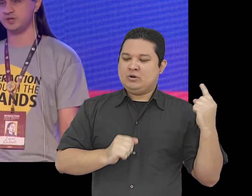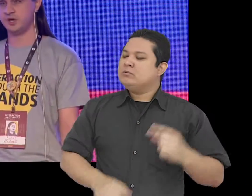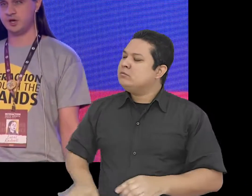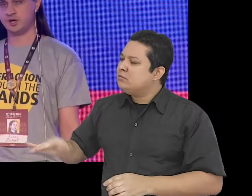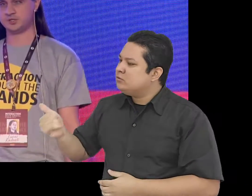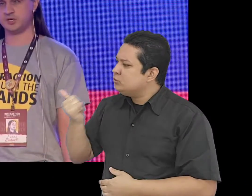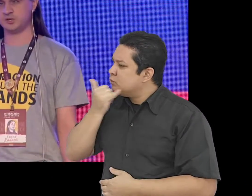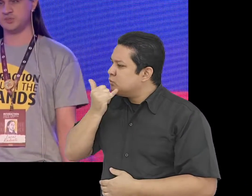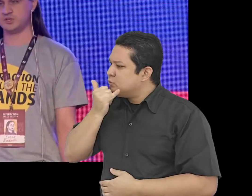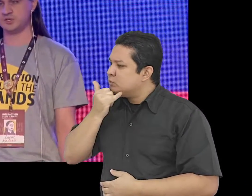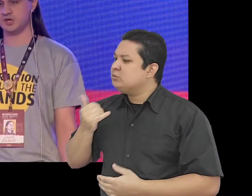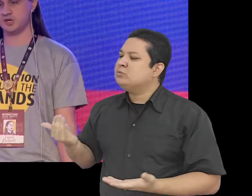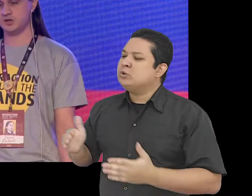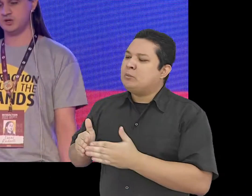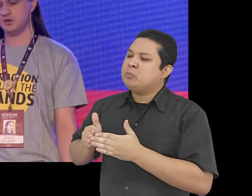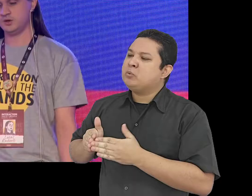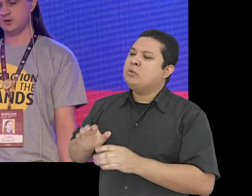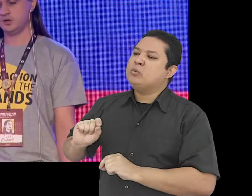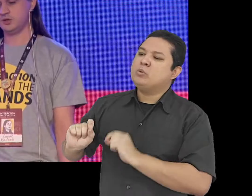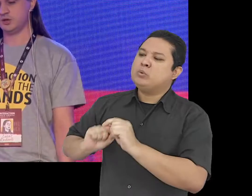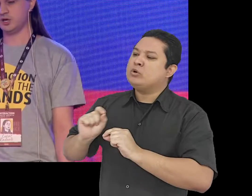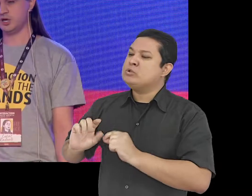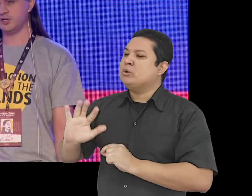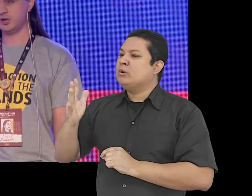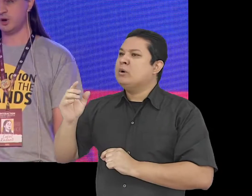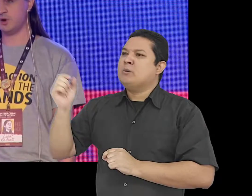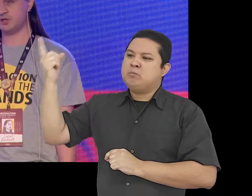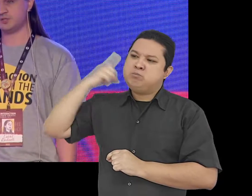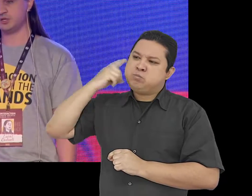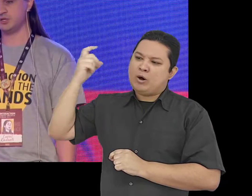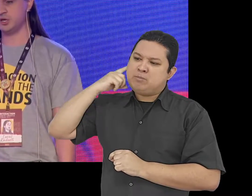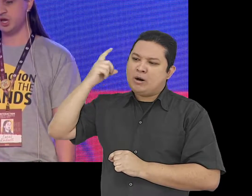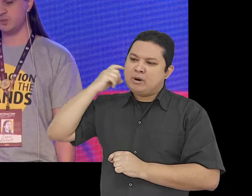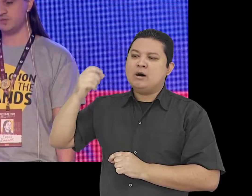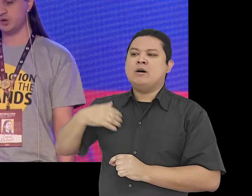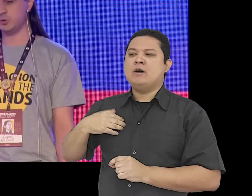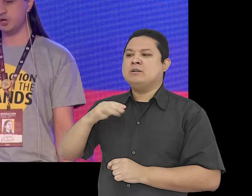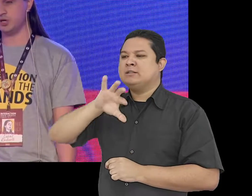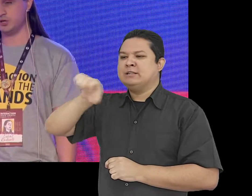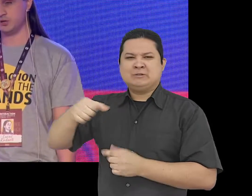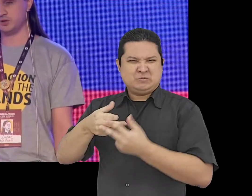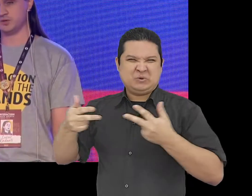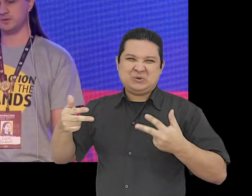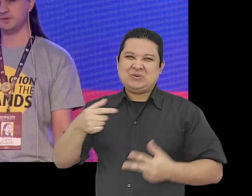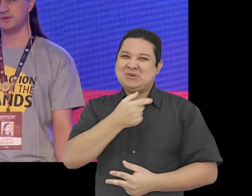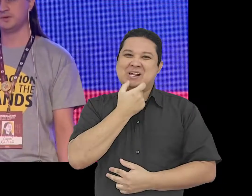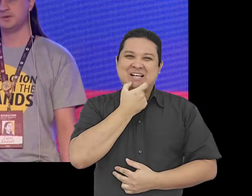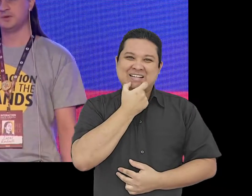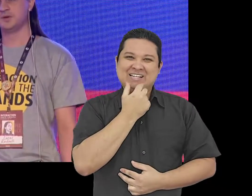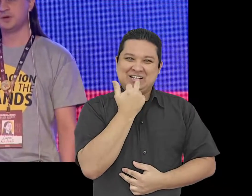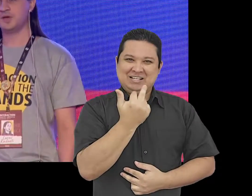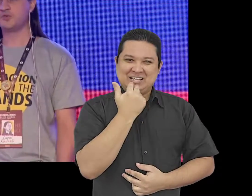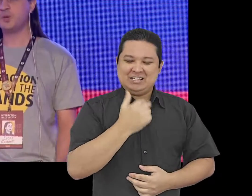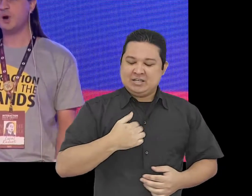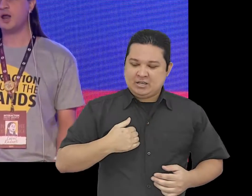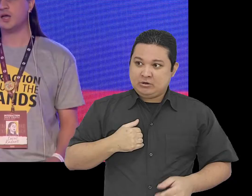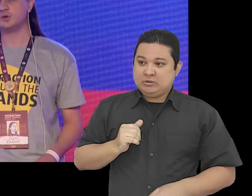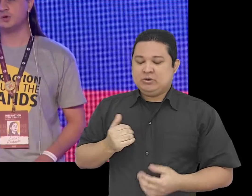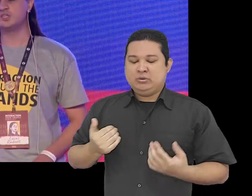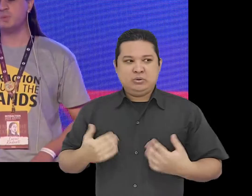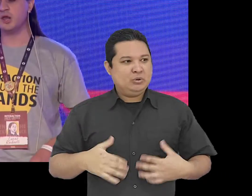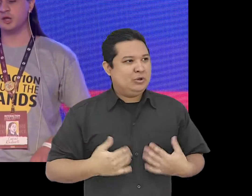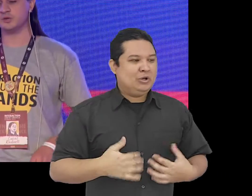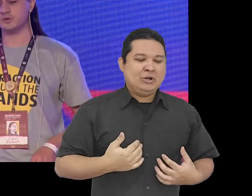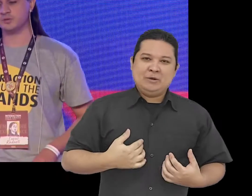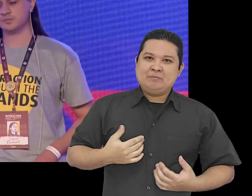cara chegar e falar assim, excuse me, sir, you're under arrest in the name of the Queen. Eu fiquei